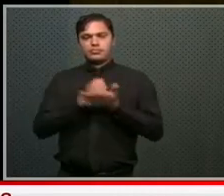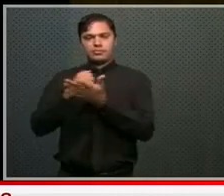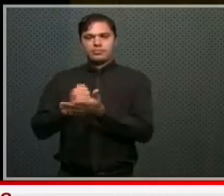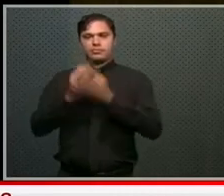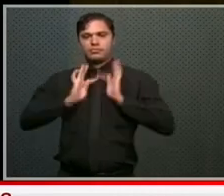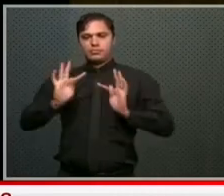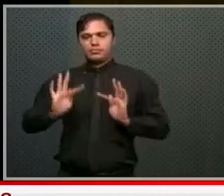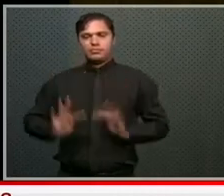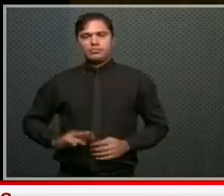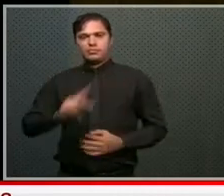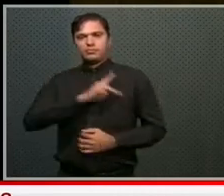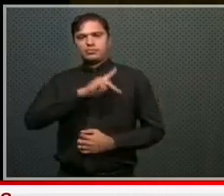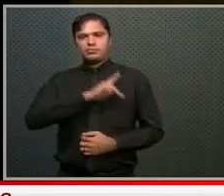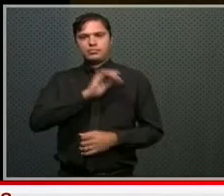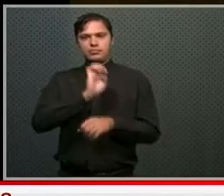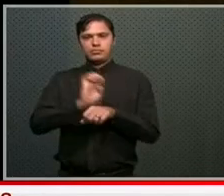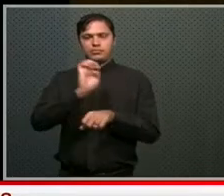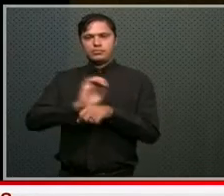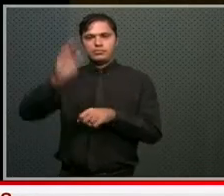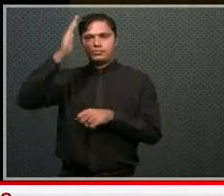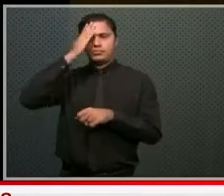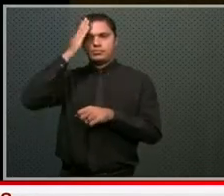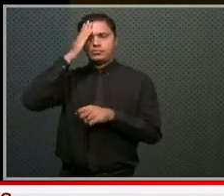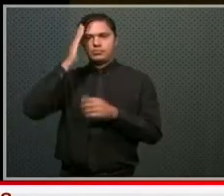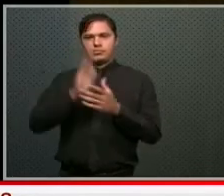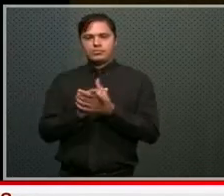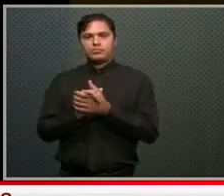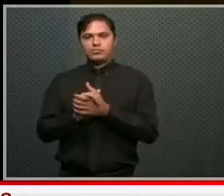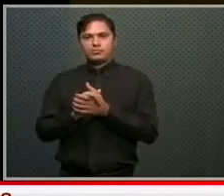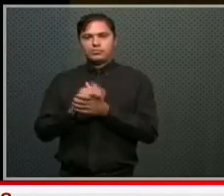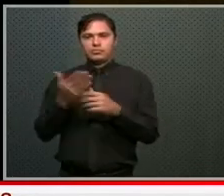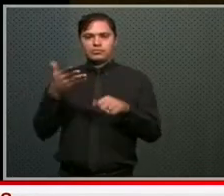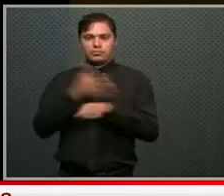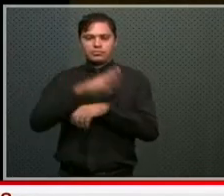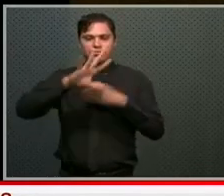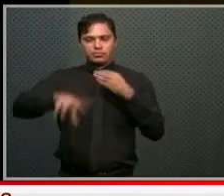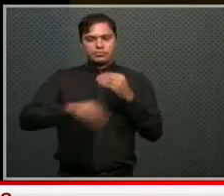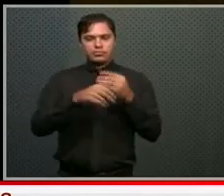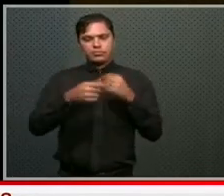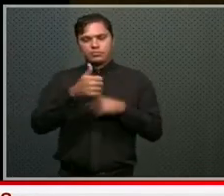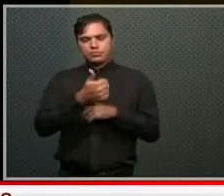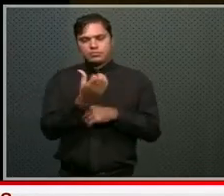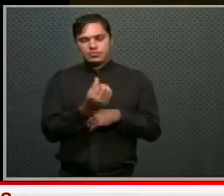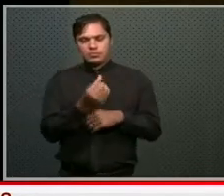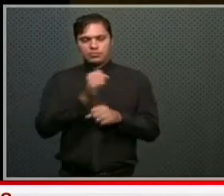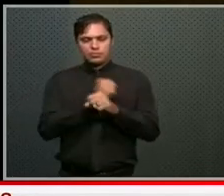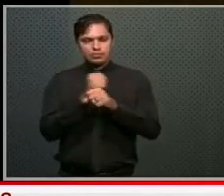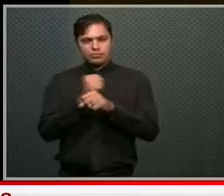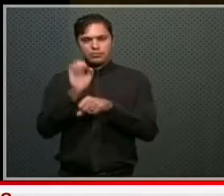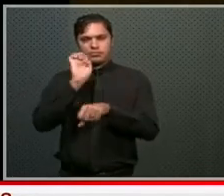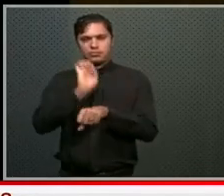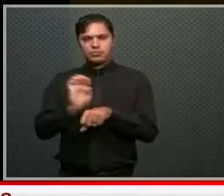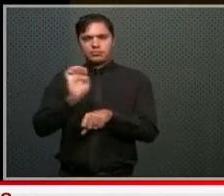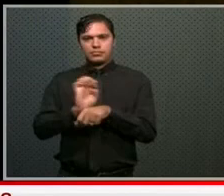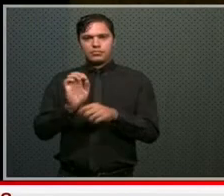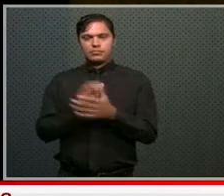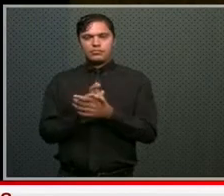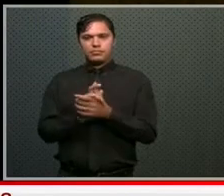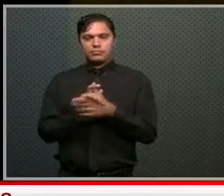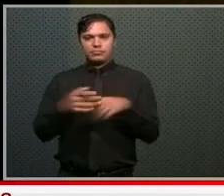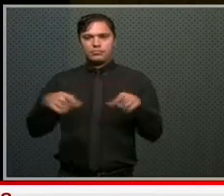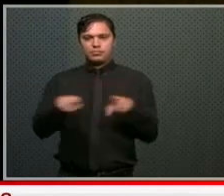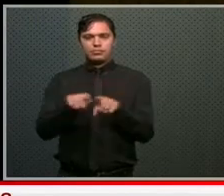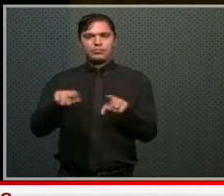no Estado do Pará que é daqui a pouquinho também iremos completar 60 anos no estado para viver e